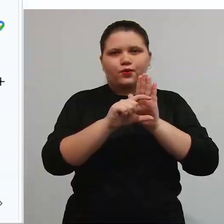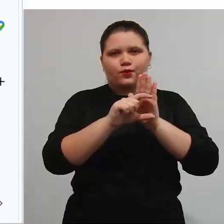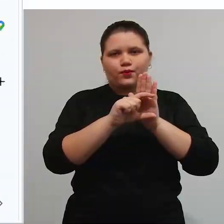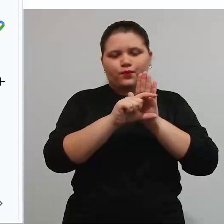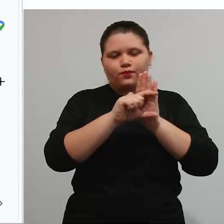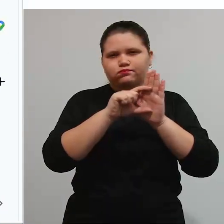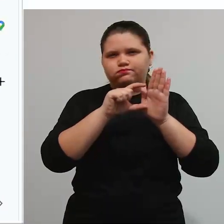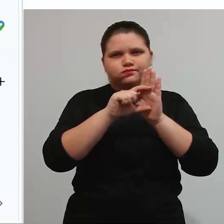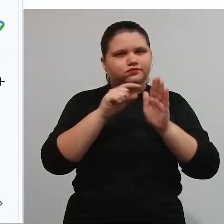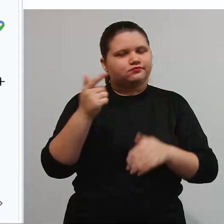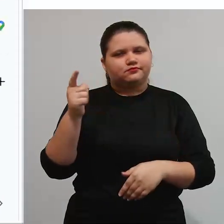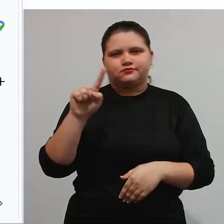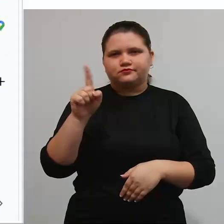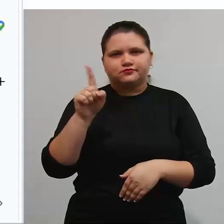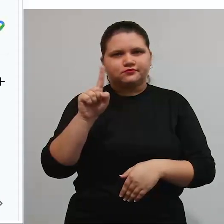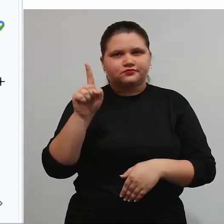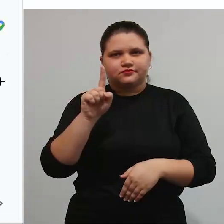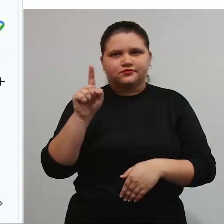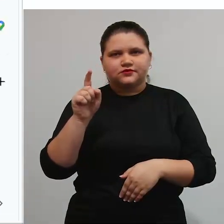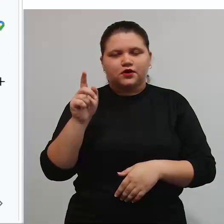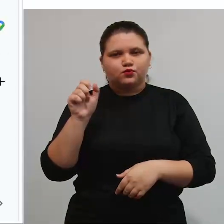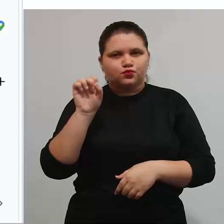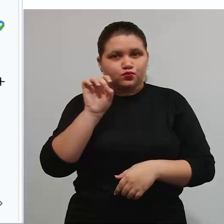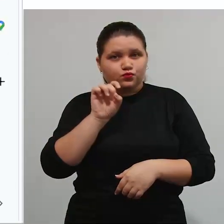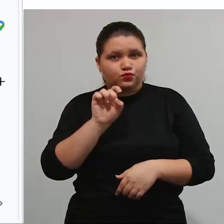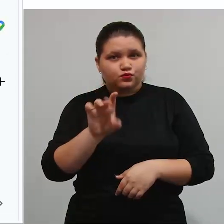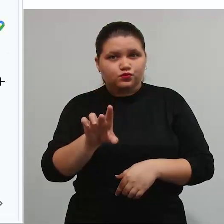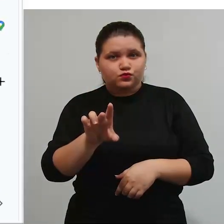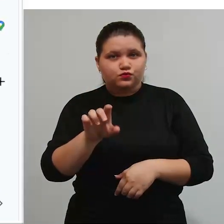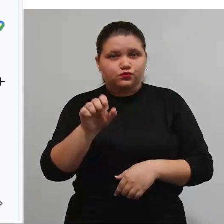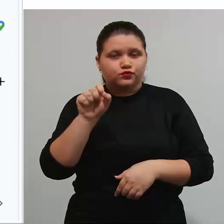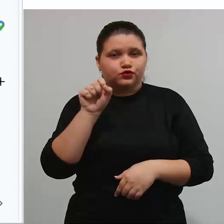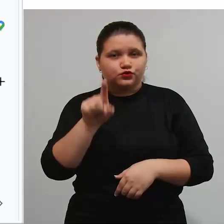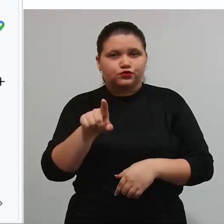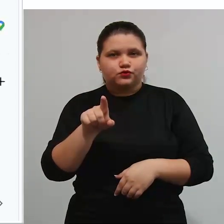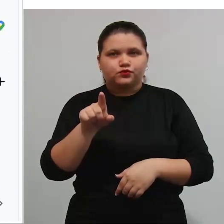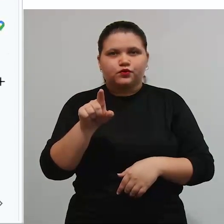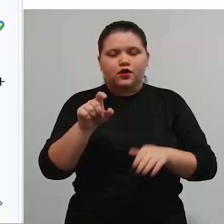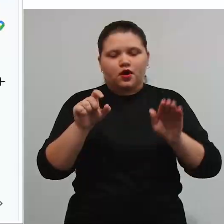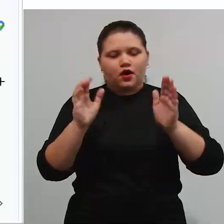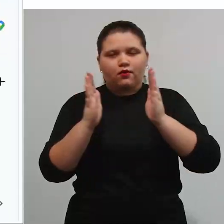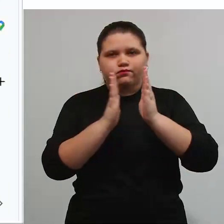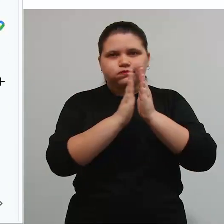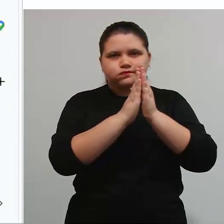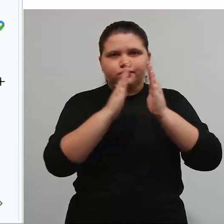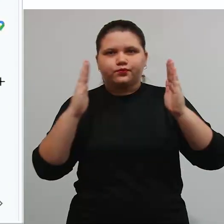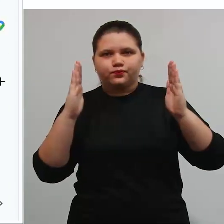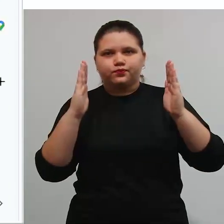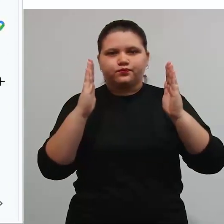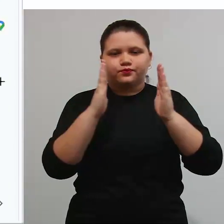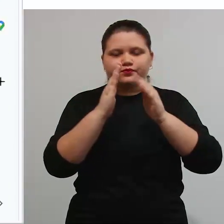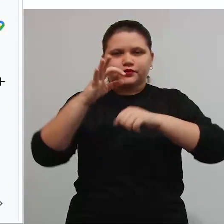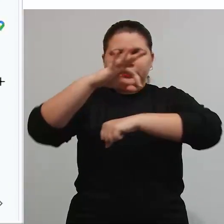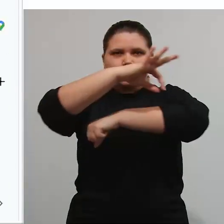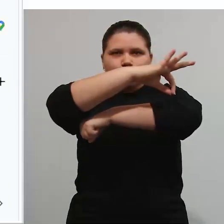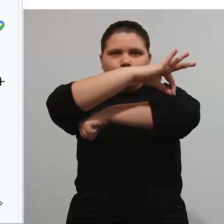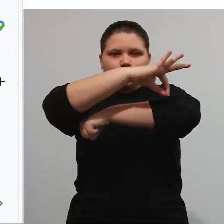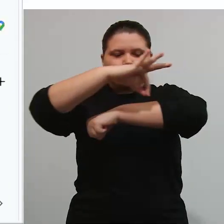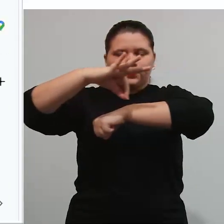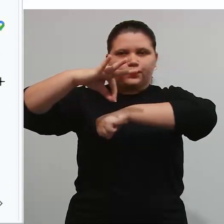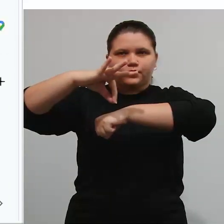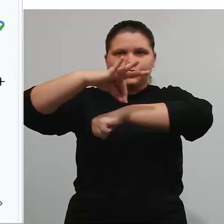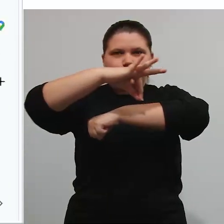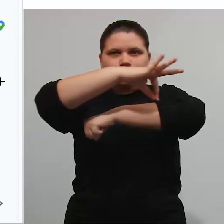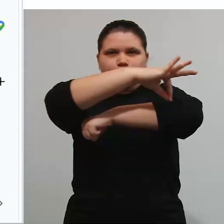o recuo? Então, não tenho parágrafo, que é o recuo da primeira linha. Eu tenho um recuo geral, ó, que eu tenho que buscar aqui